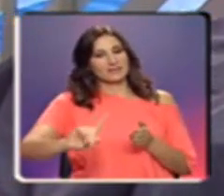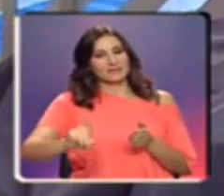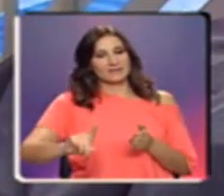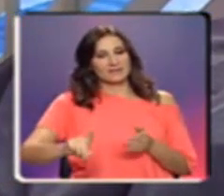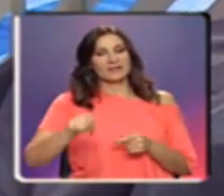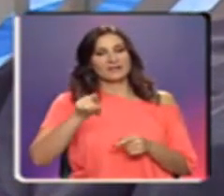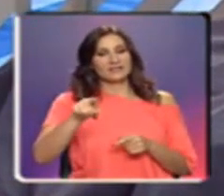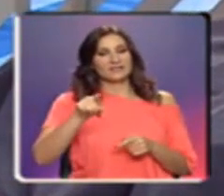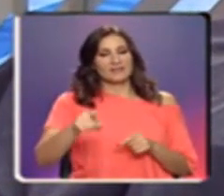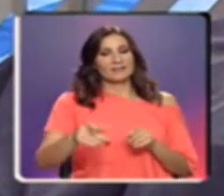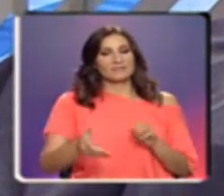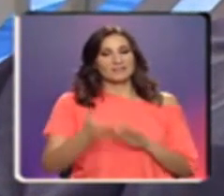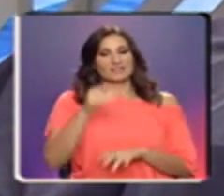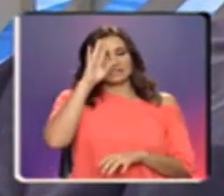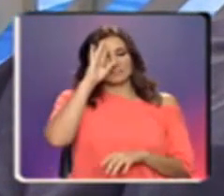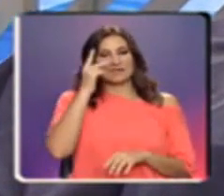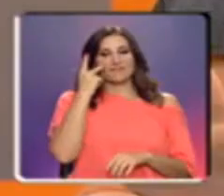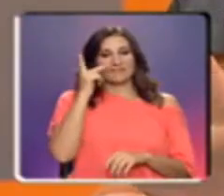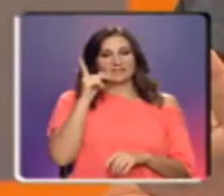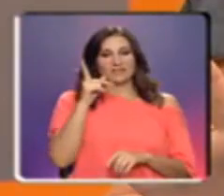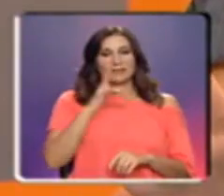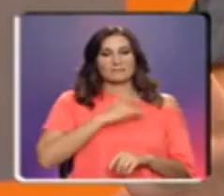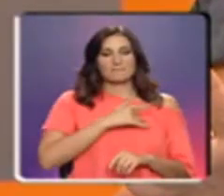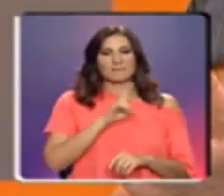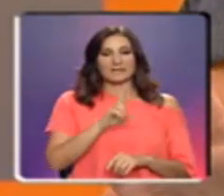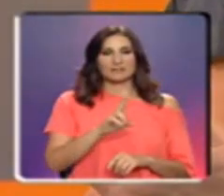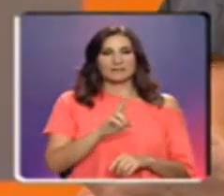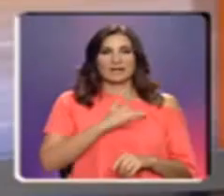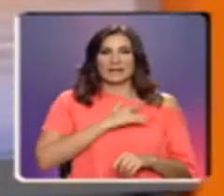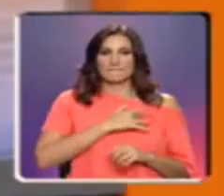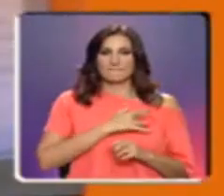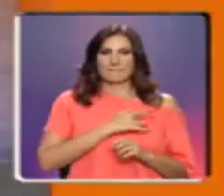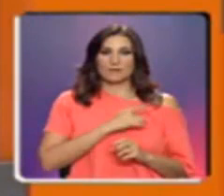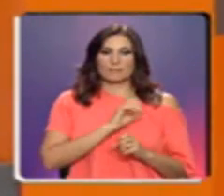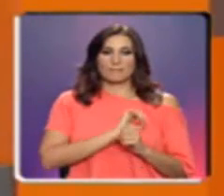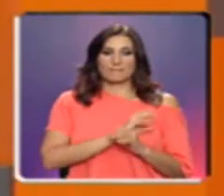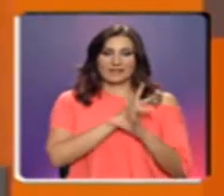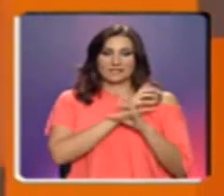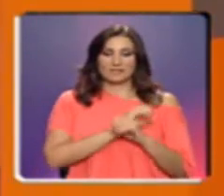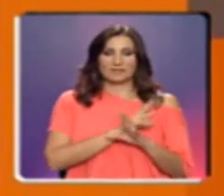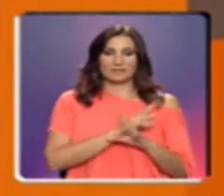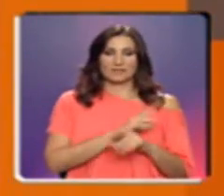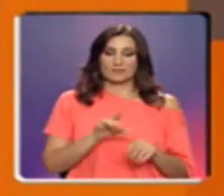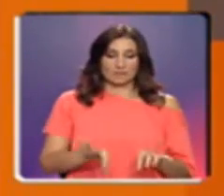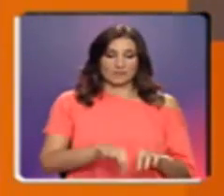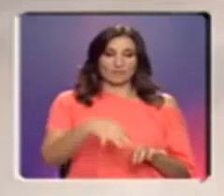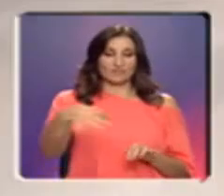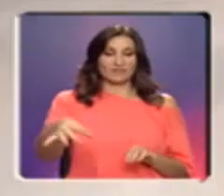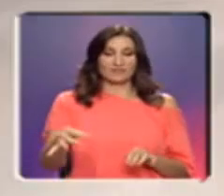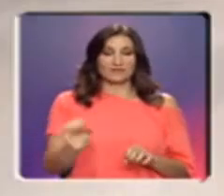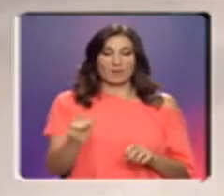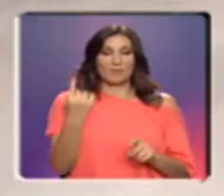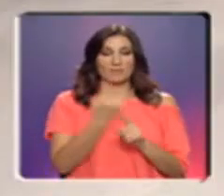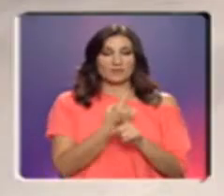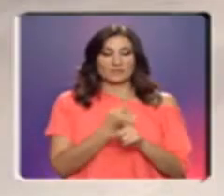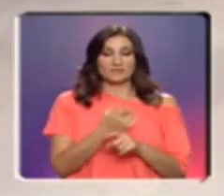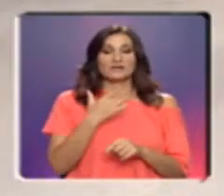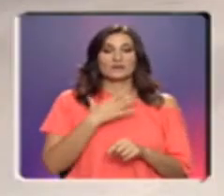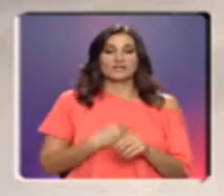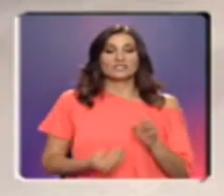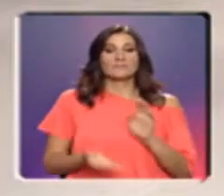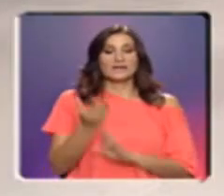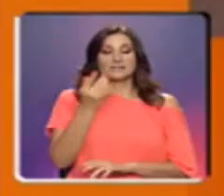não. Você, mais do que eu, sabe que a vida é feita de paixões, é ou não é? Não, então não levanta isto. Não levanta isso, não tem uma das coisas que mais gosta, e